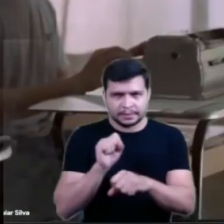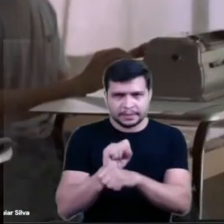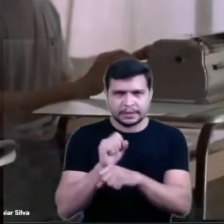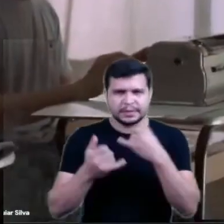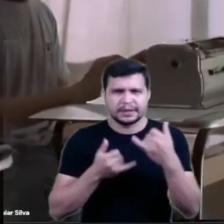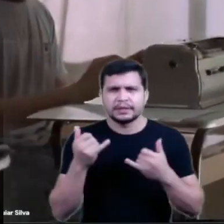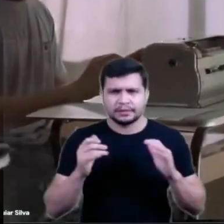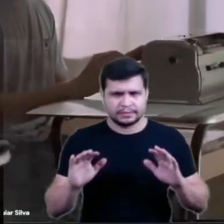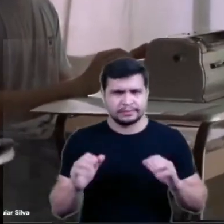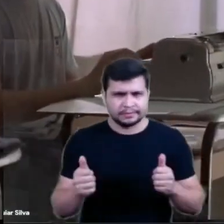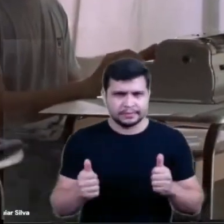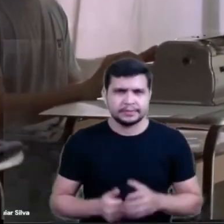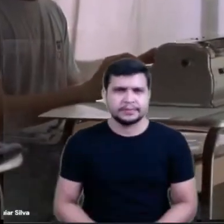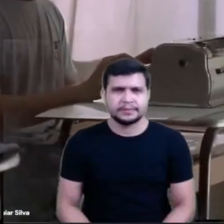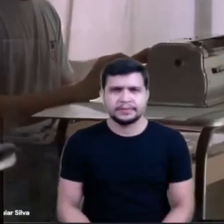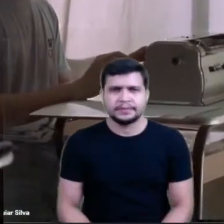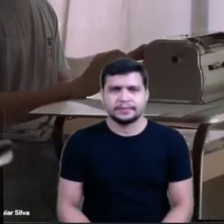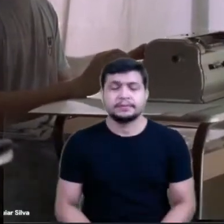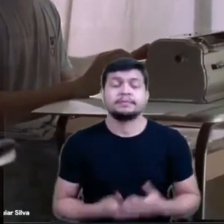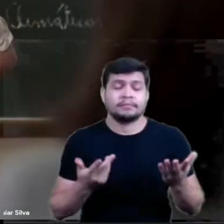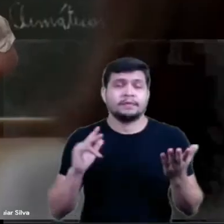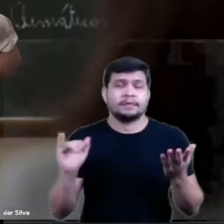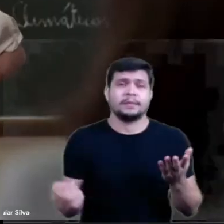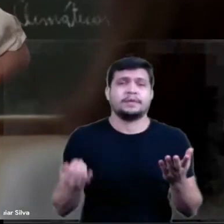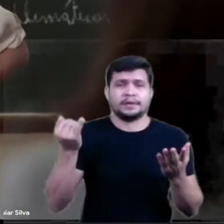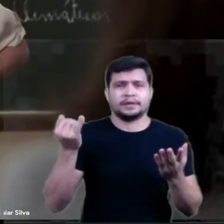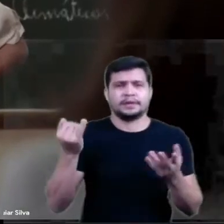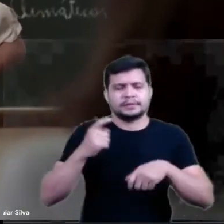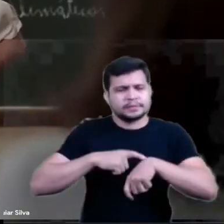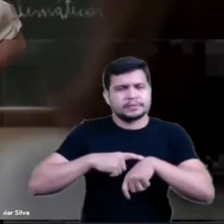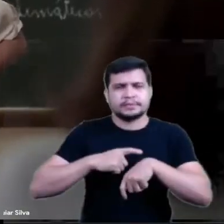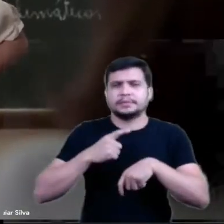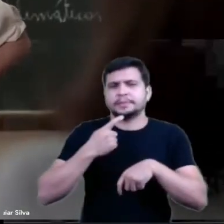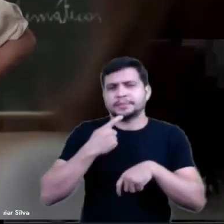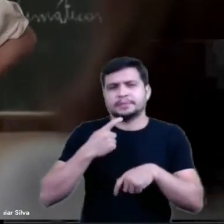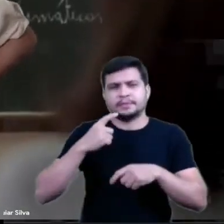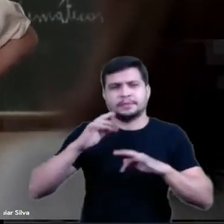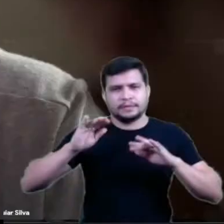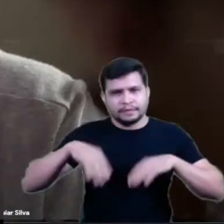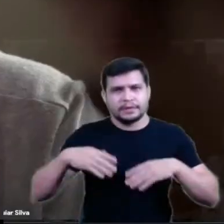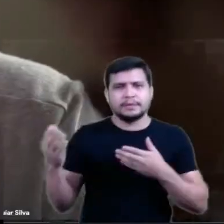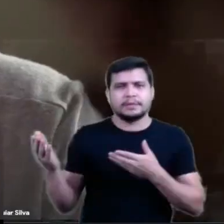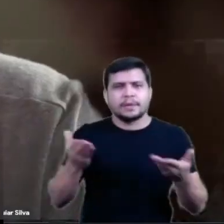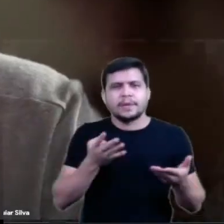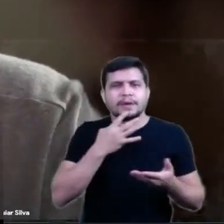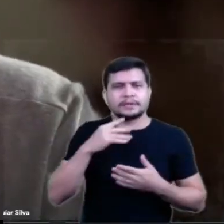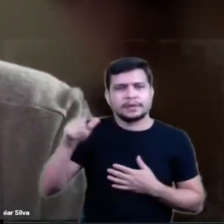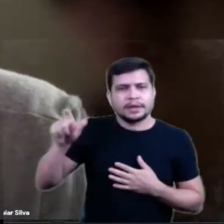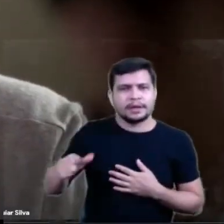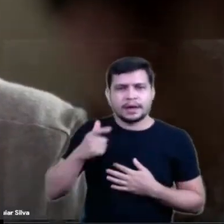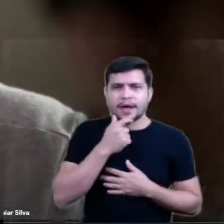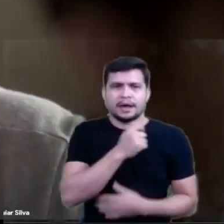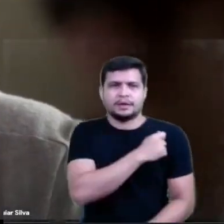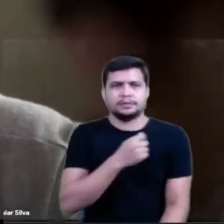brincadeira? Bom, vou aproveitar esse restinho de aula pra gente conhecer o aluno novo. Gabriel, você não quer se